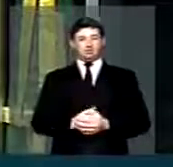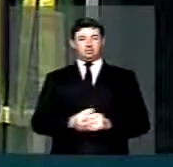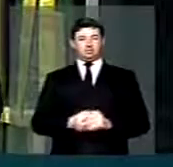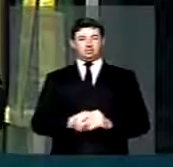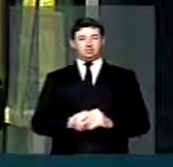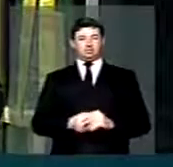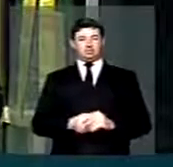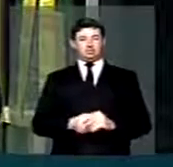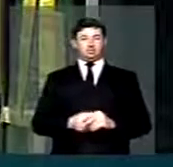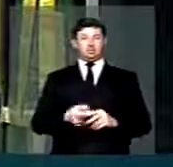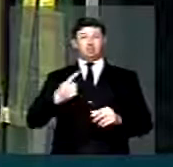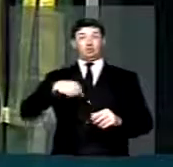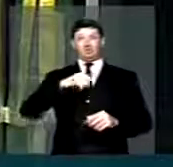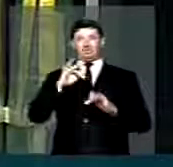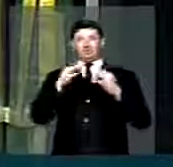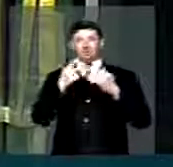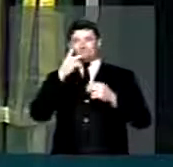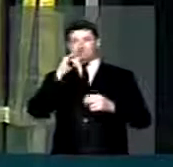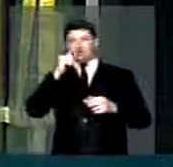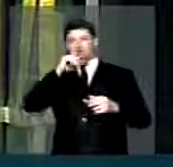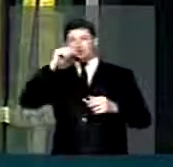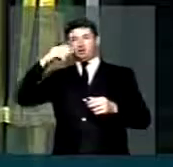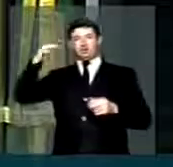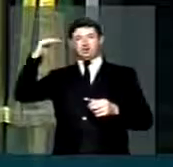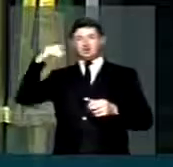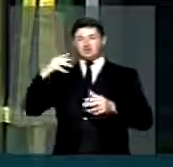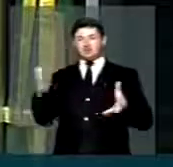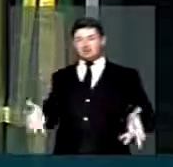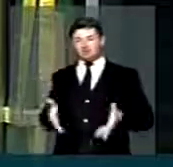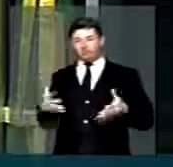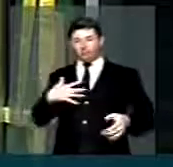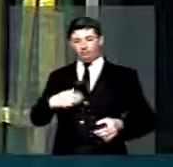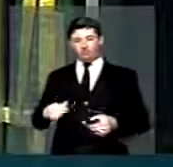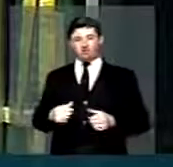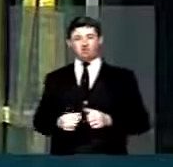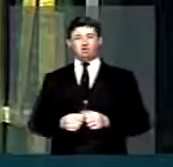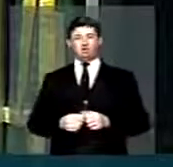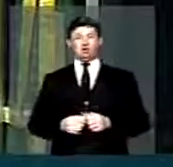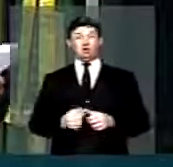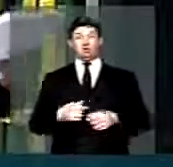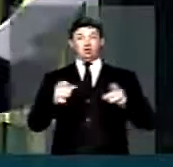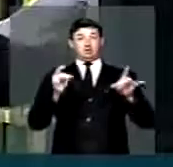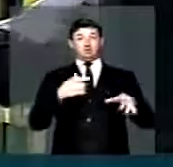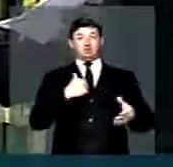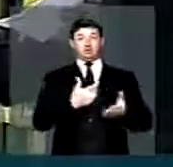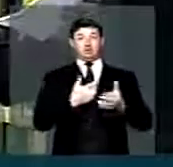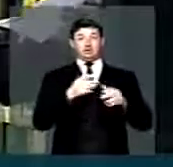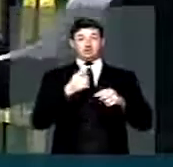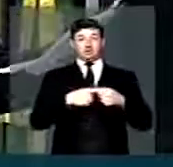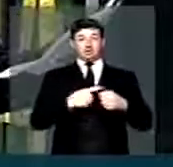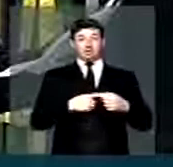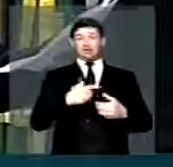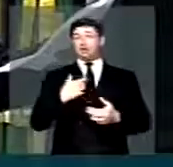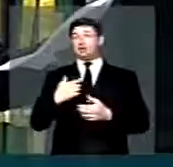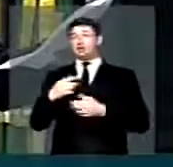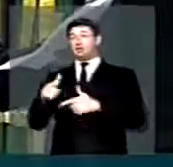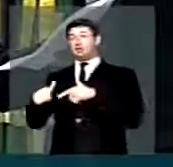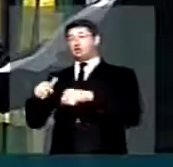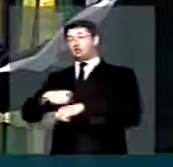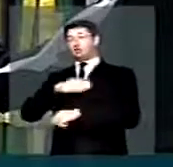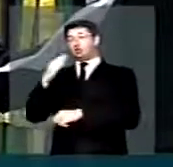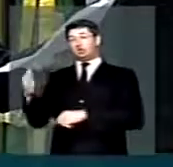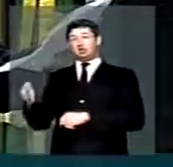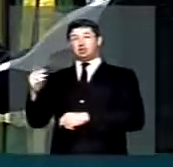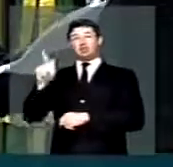Mas a geração dos nossos pais incentivava a gente a crescer. Eu saí da minha cidade, trabalhava durante o dia inteiro na